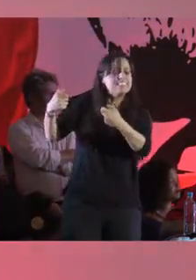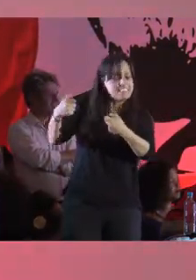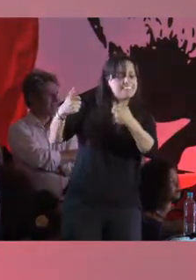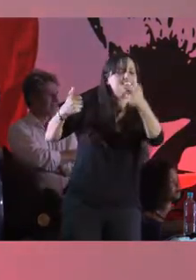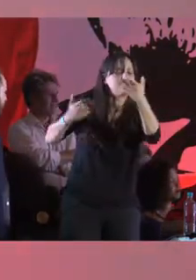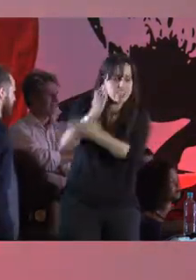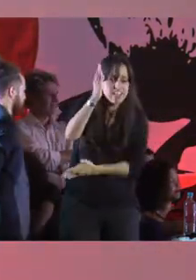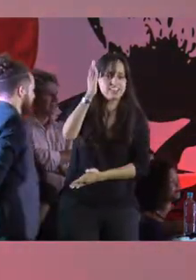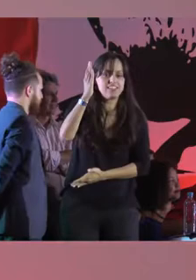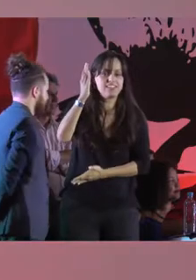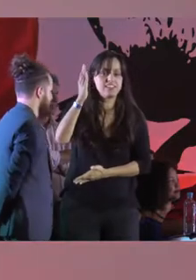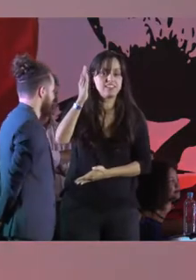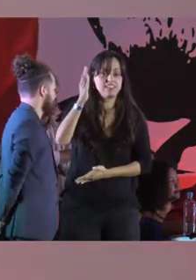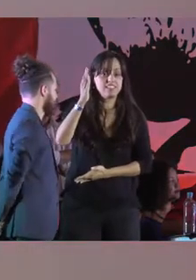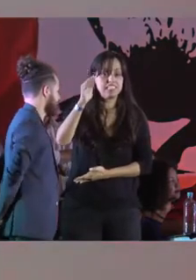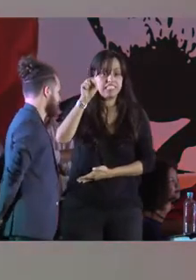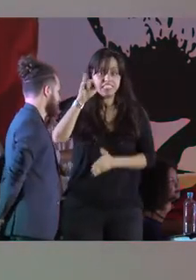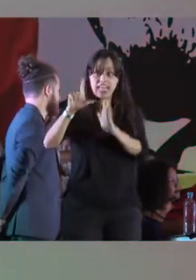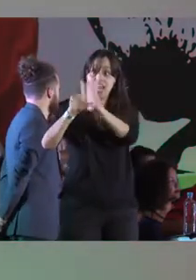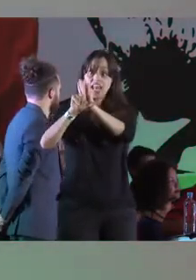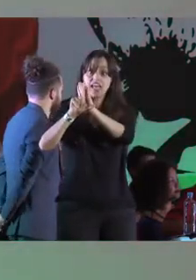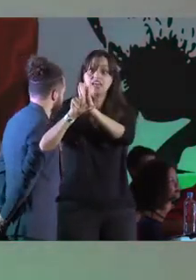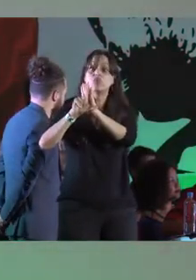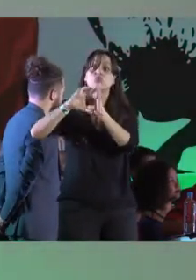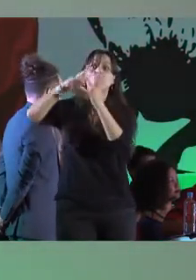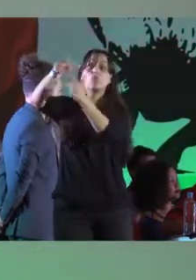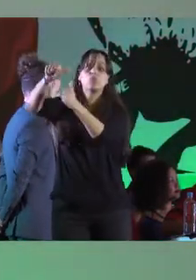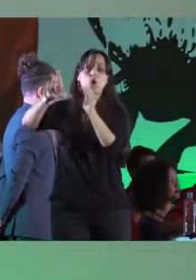homem, para saber se a gente é capaz de resistir.